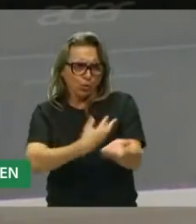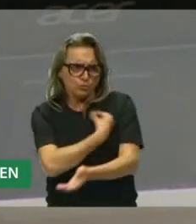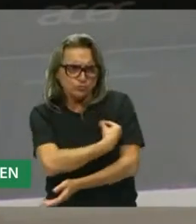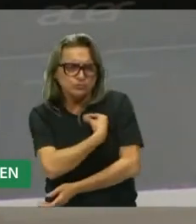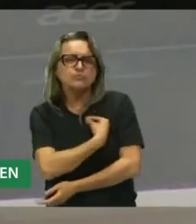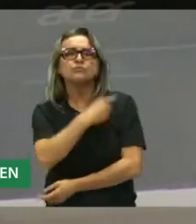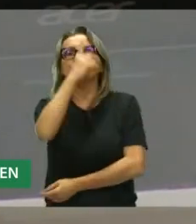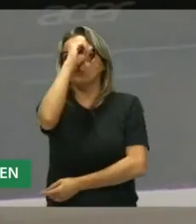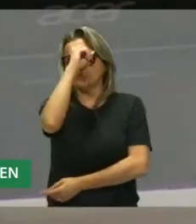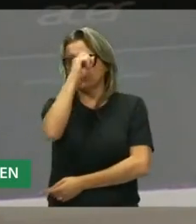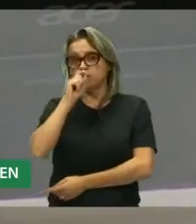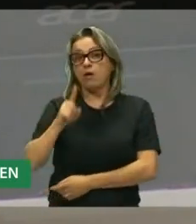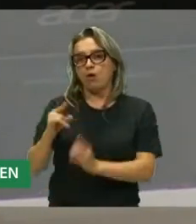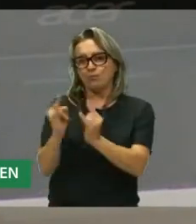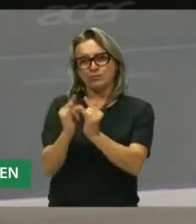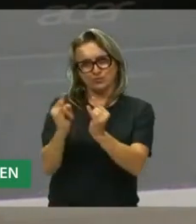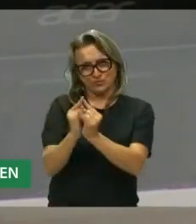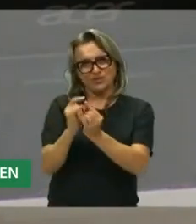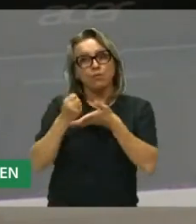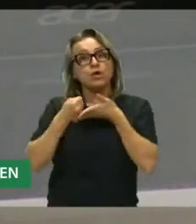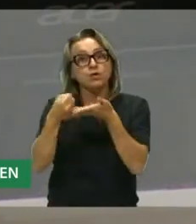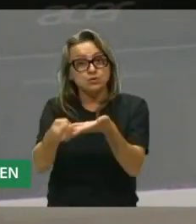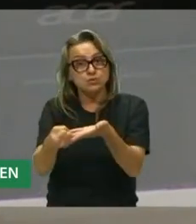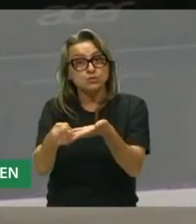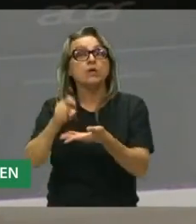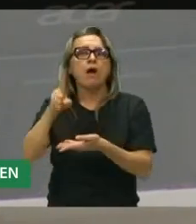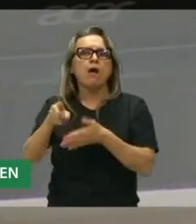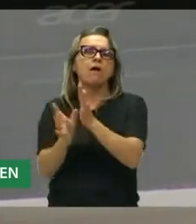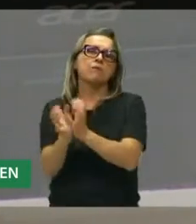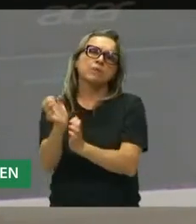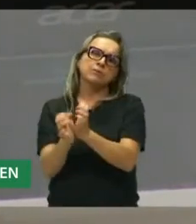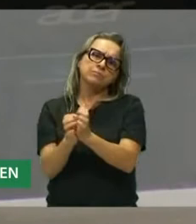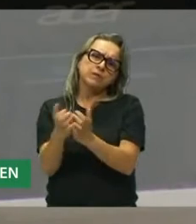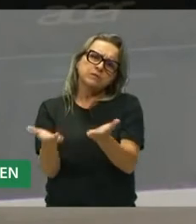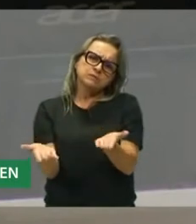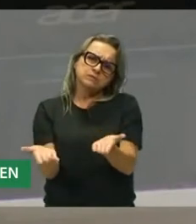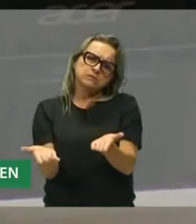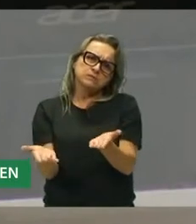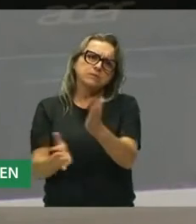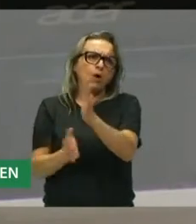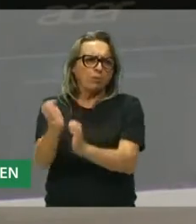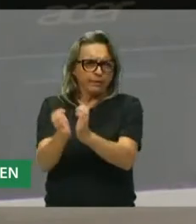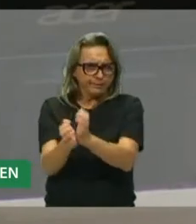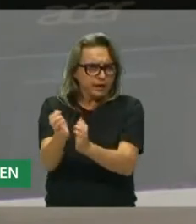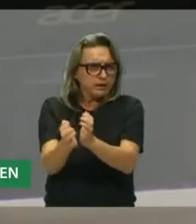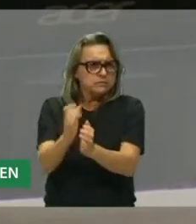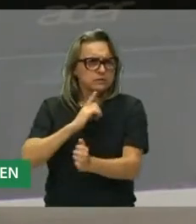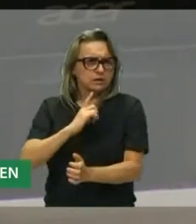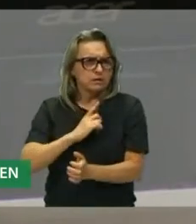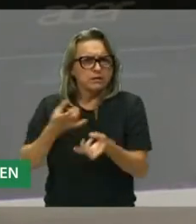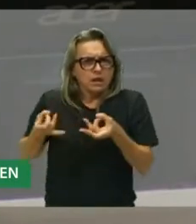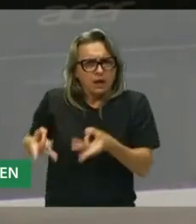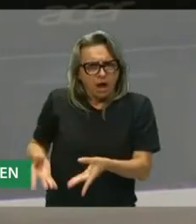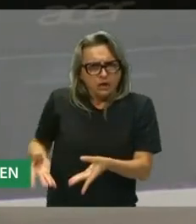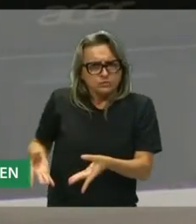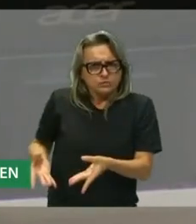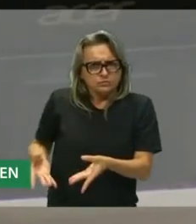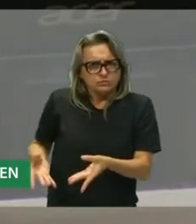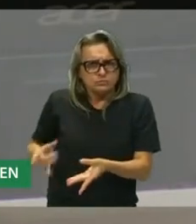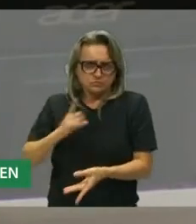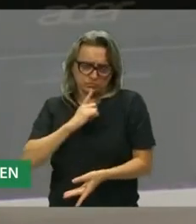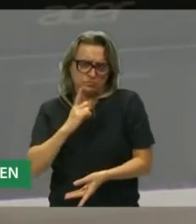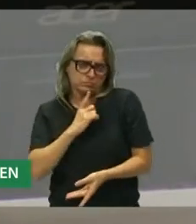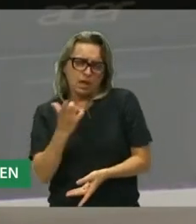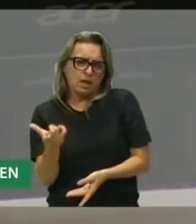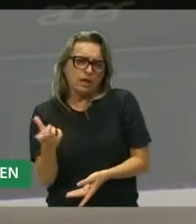instituição beneficente, ele é uma empresa que tem uma receita e tem uma despesa. E o